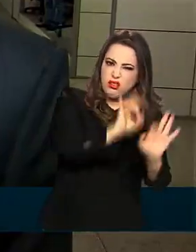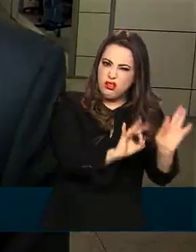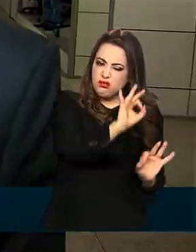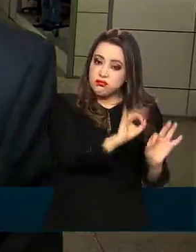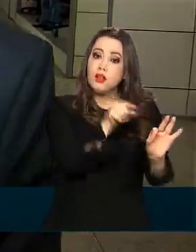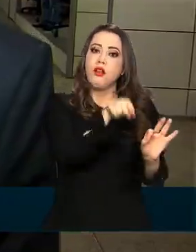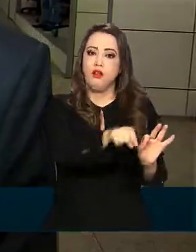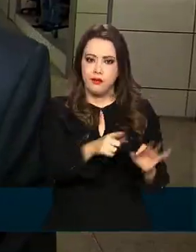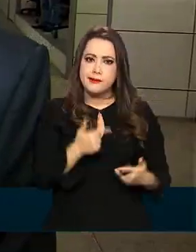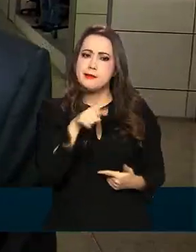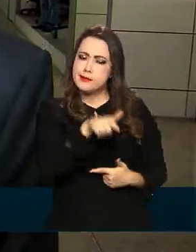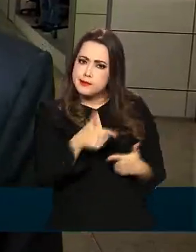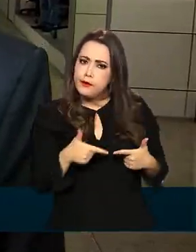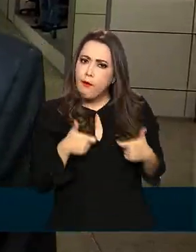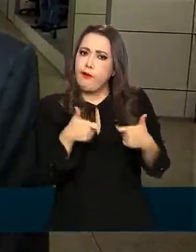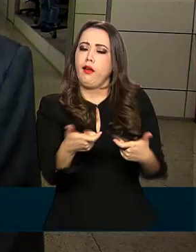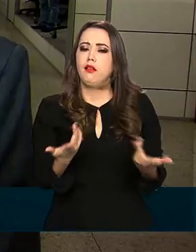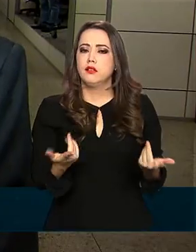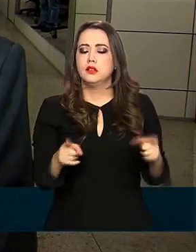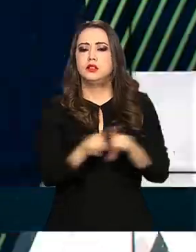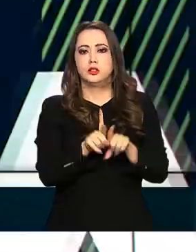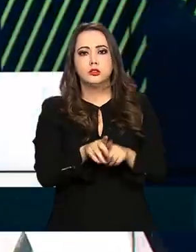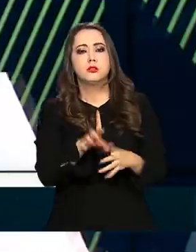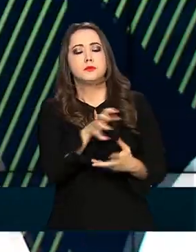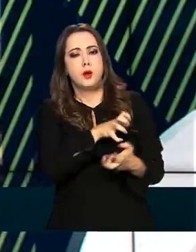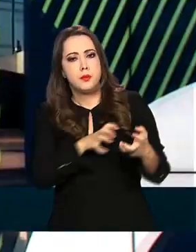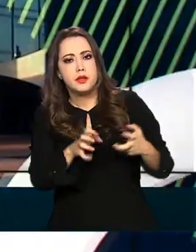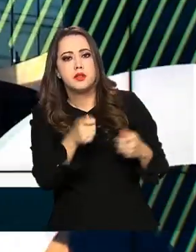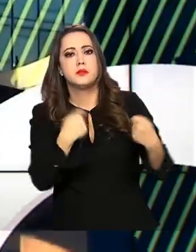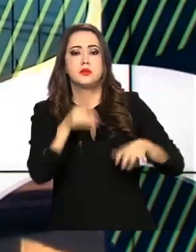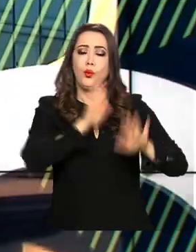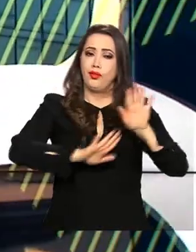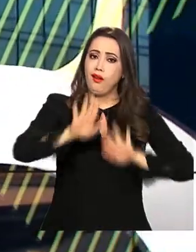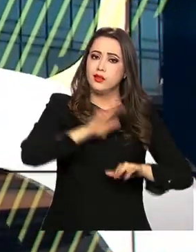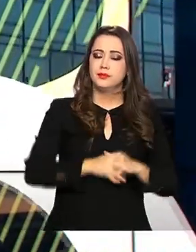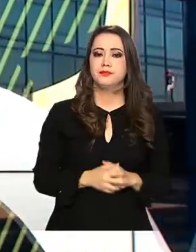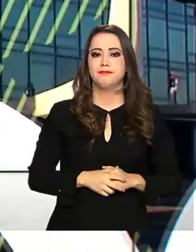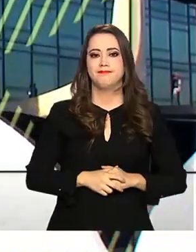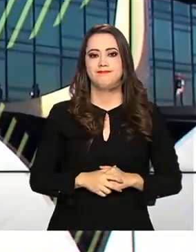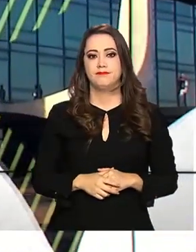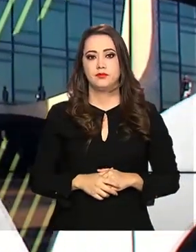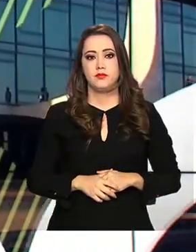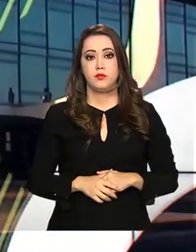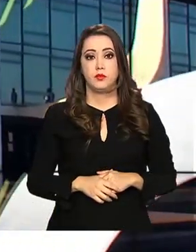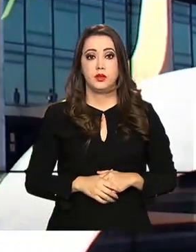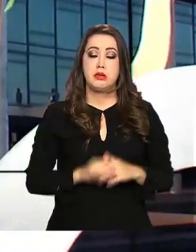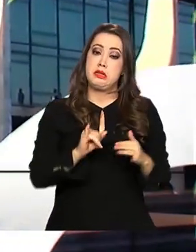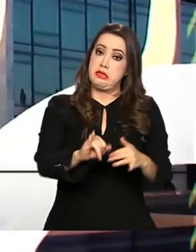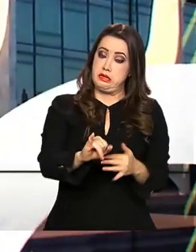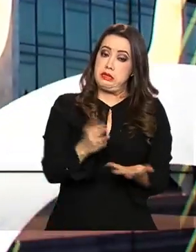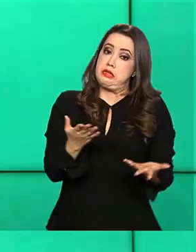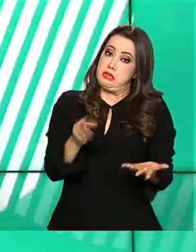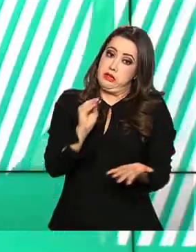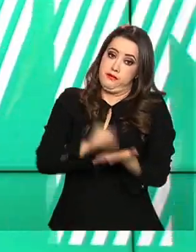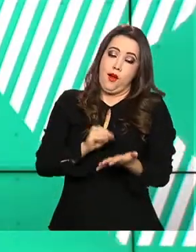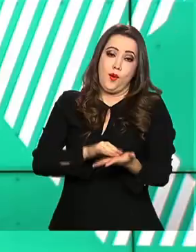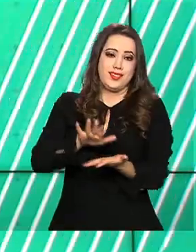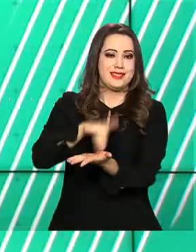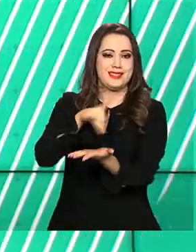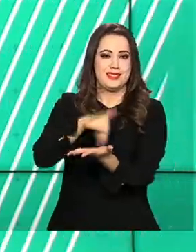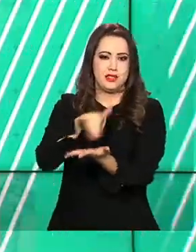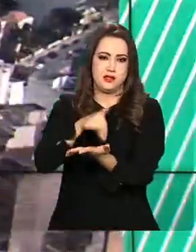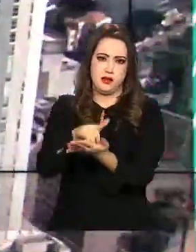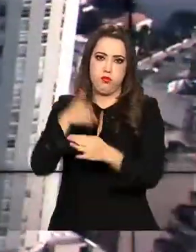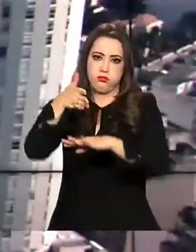glória e nós temos que ter muito cuidado com isso. E quem ainda não se inscreveu para concorrer a uma